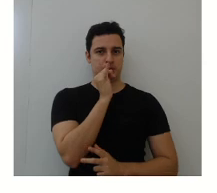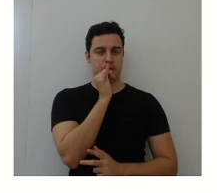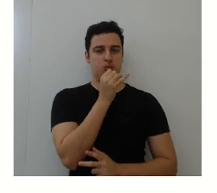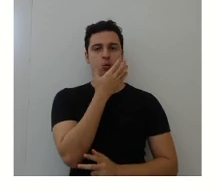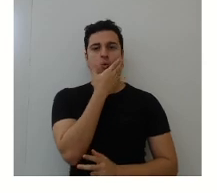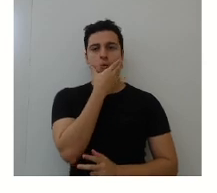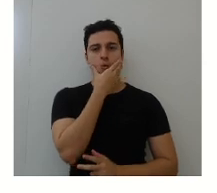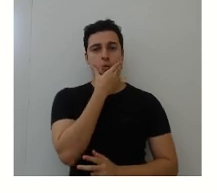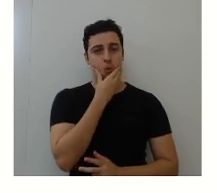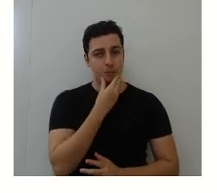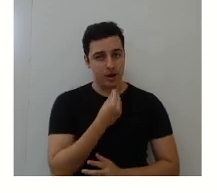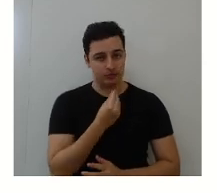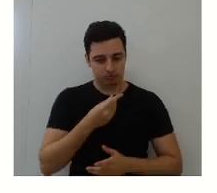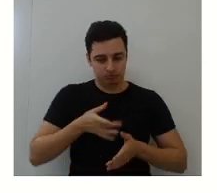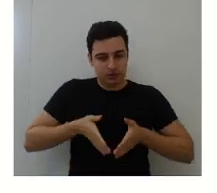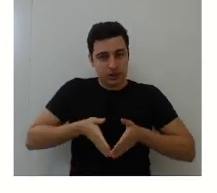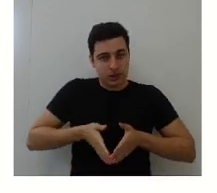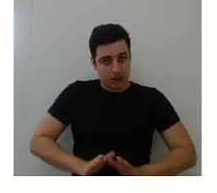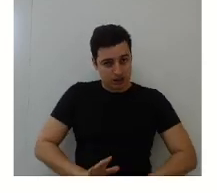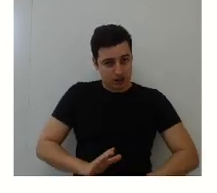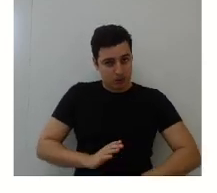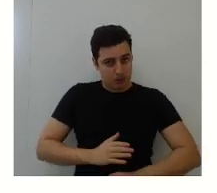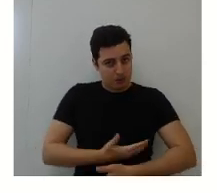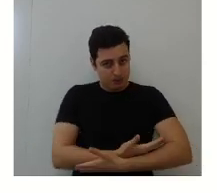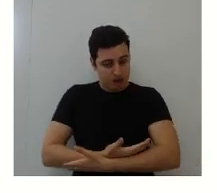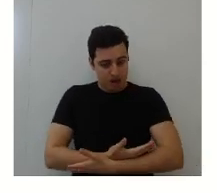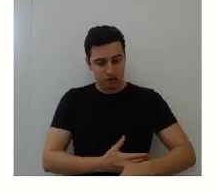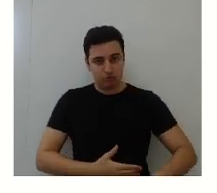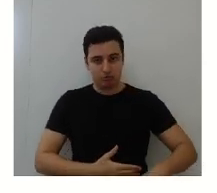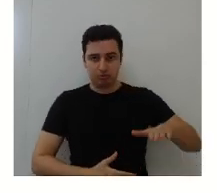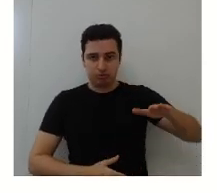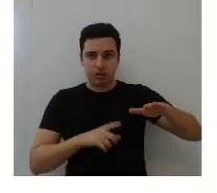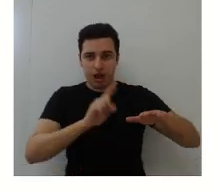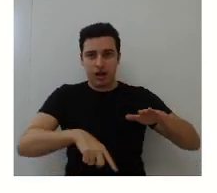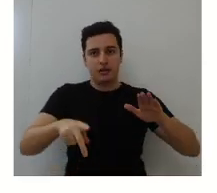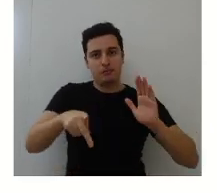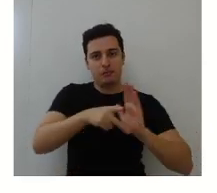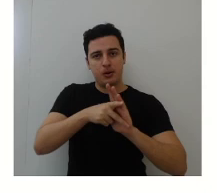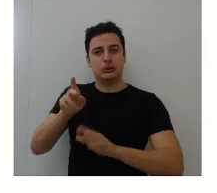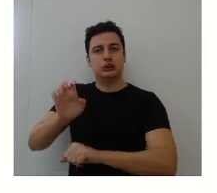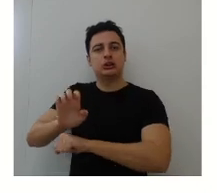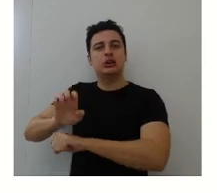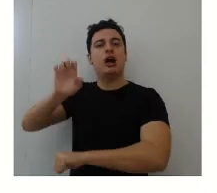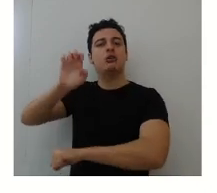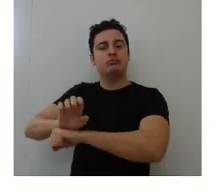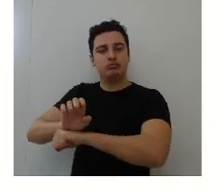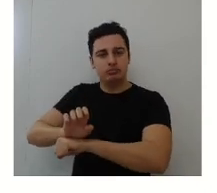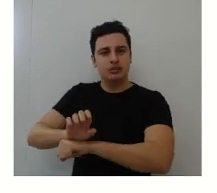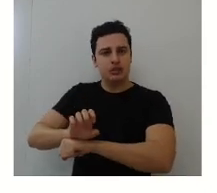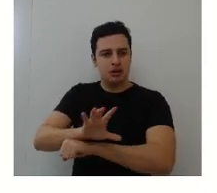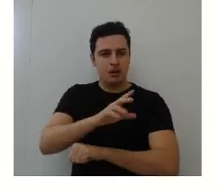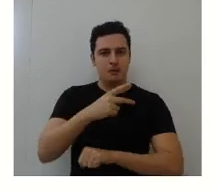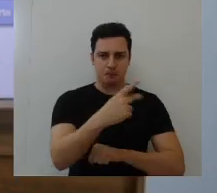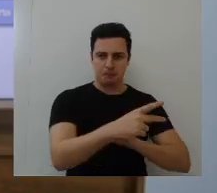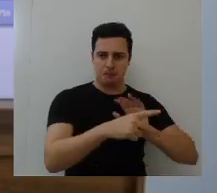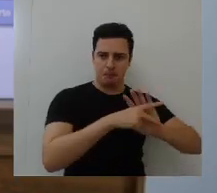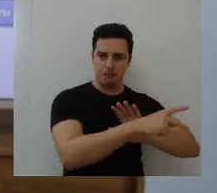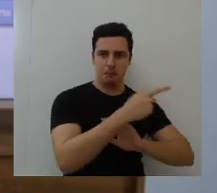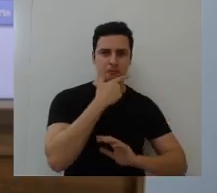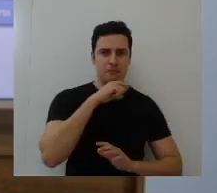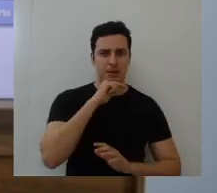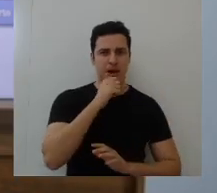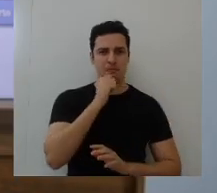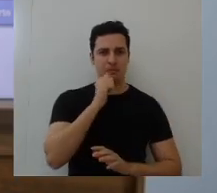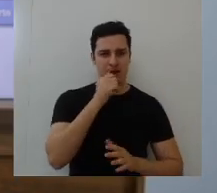nascia para ser do Estado e não do pai e da mãe. Como assim? O homem nascia,